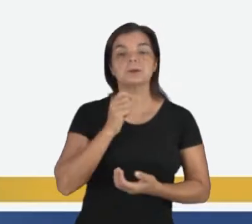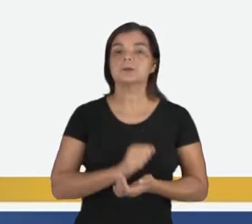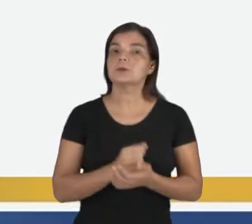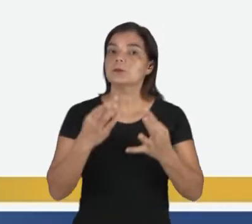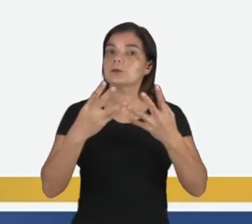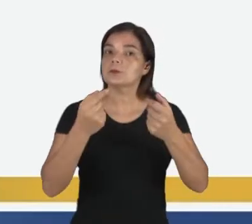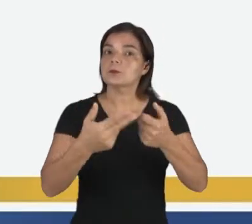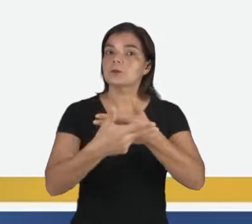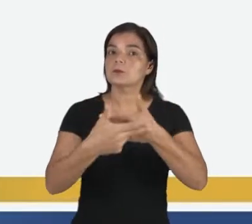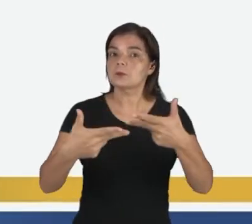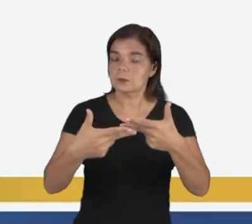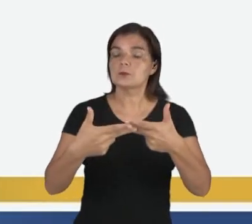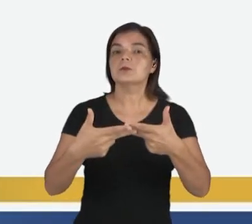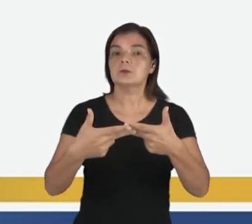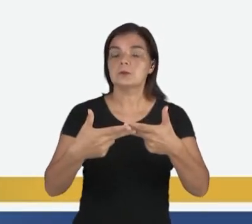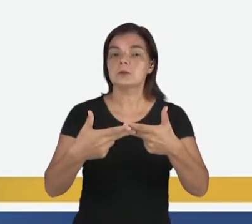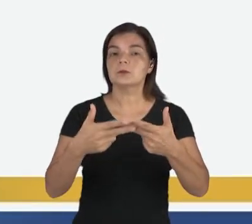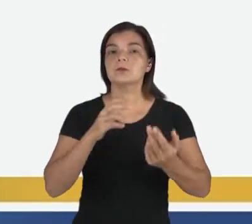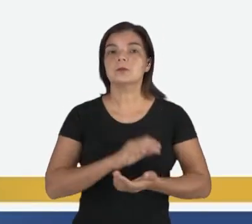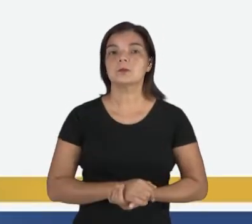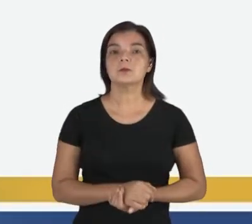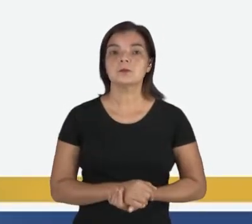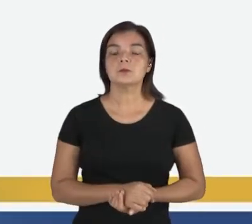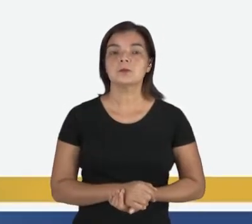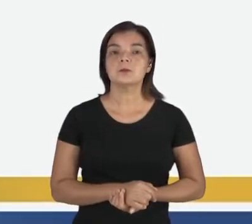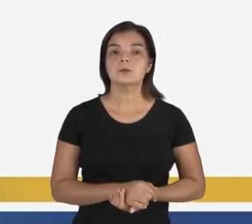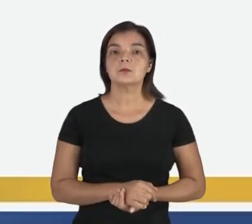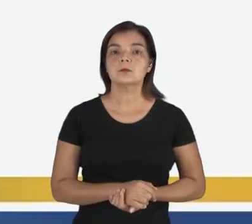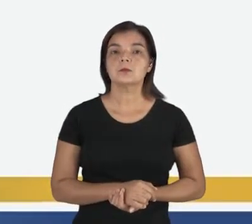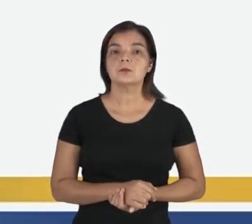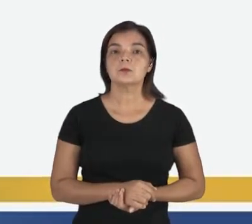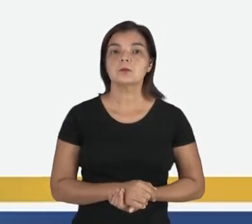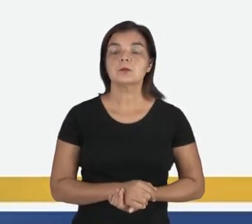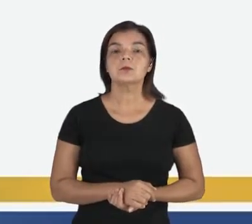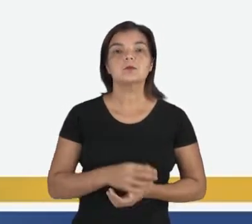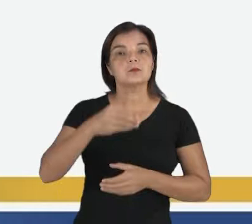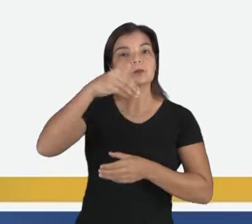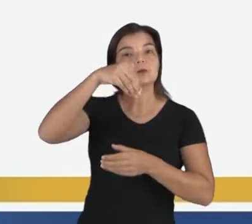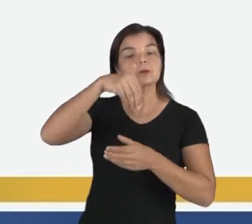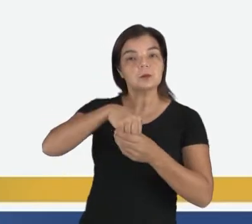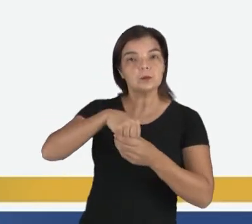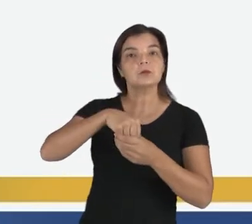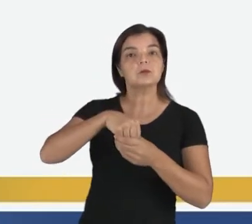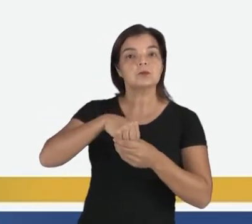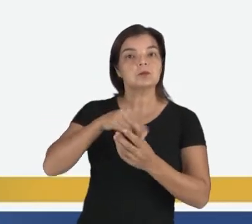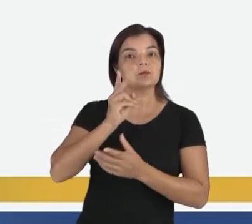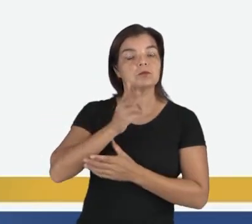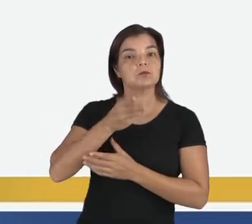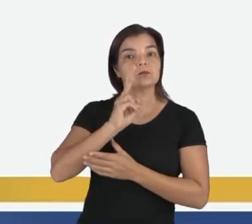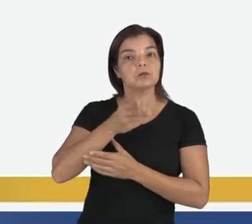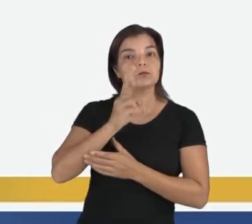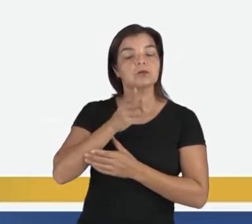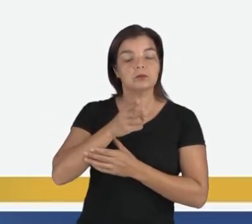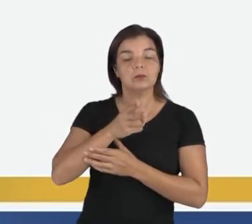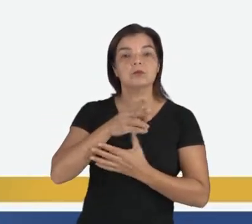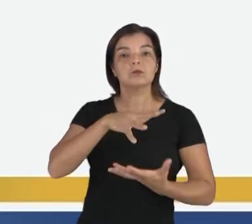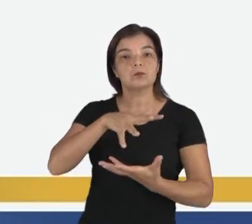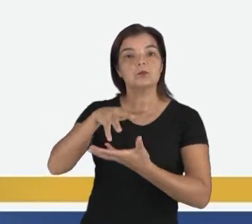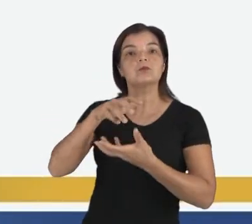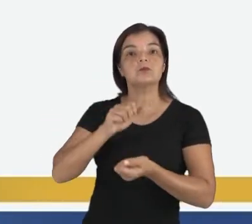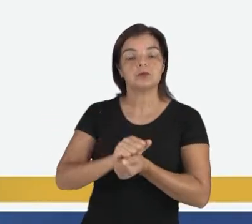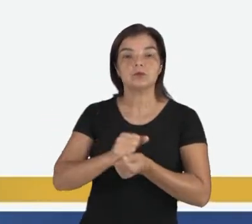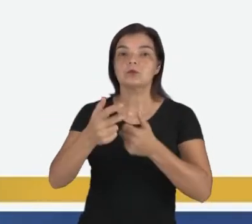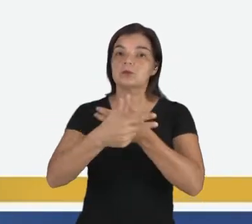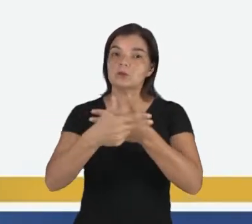que todos os objetos, eles estão dentro de uma mesma linha, né? Nós vemos que